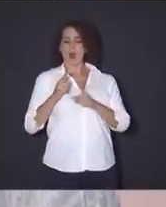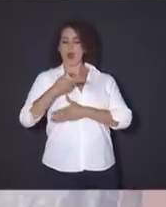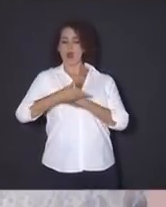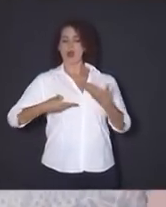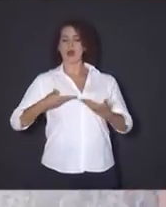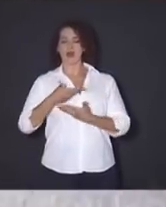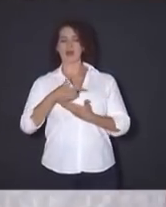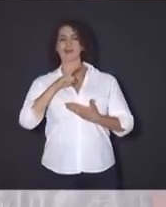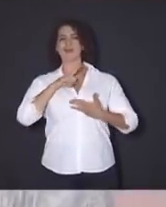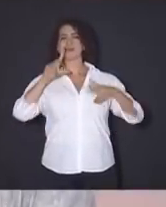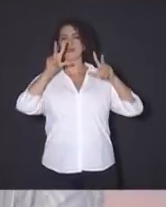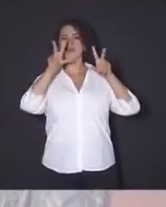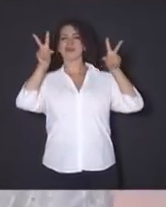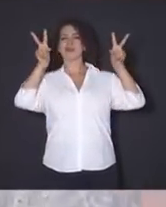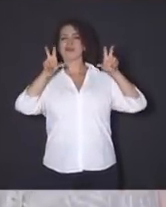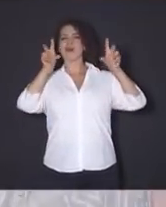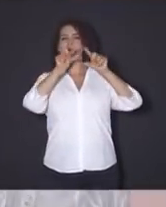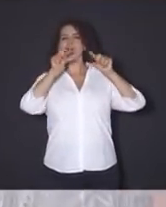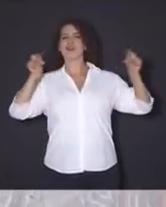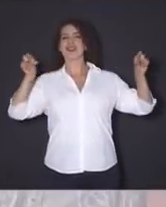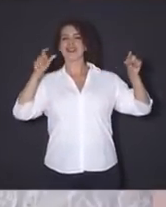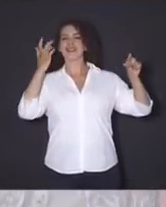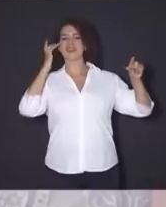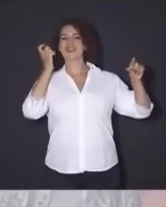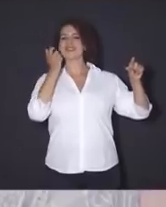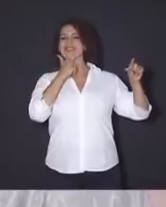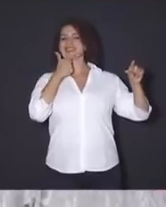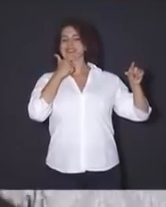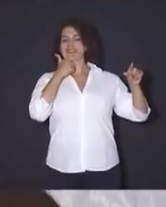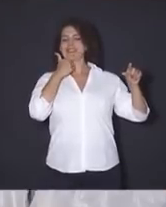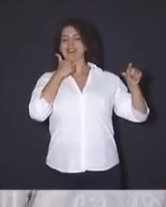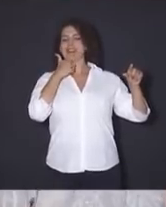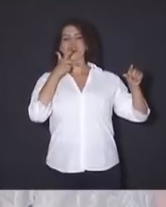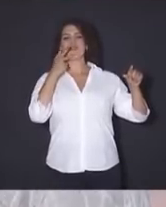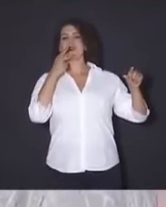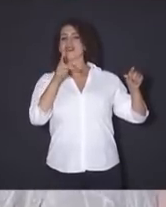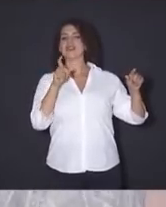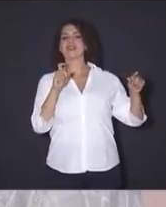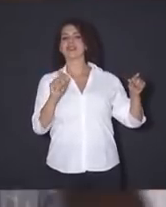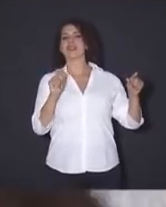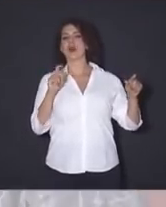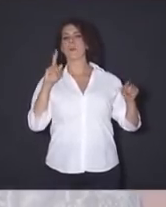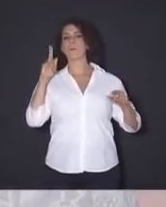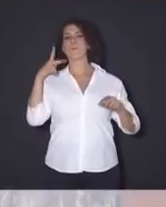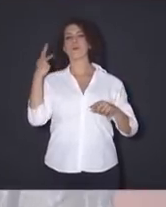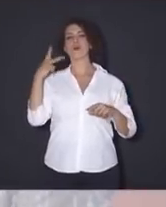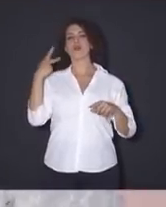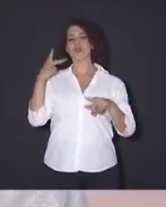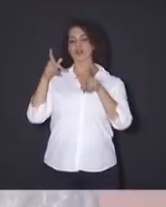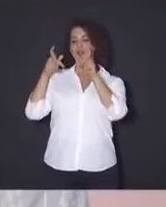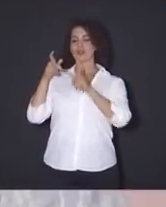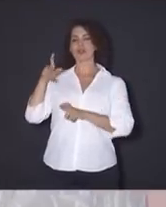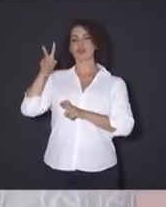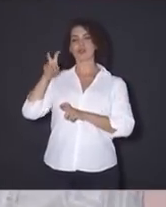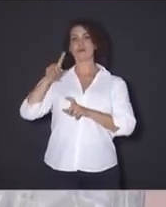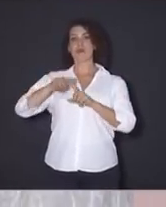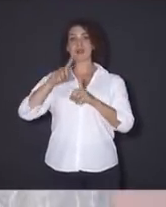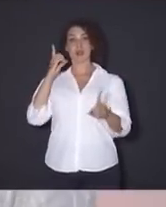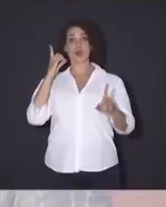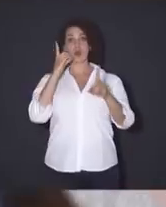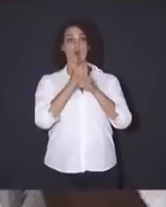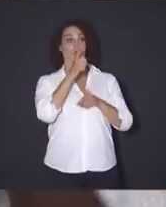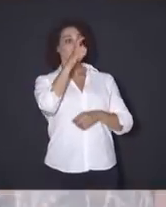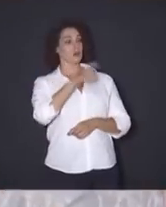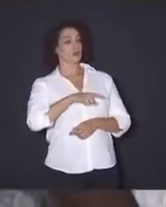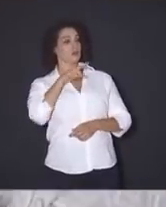sei se é baiana que eu acho muito engraçado interessante as pessoas falam do político mas quando você encontra com você a primeira coisa que